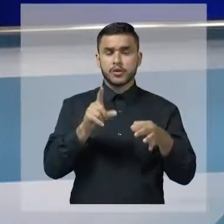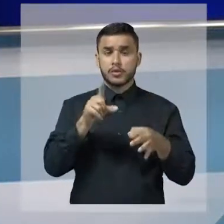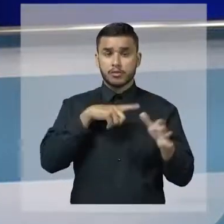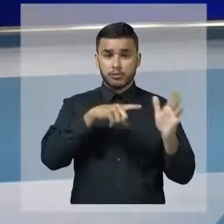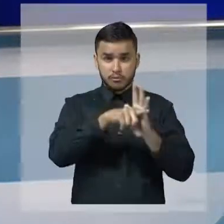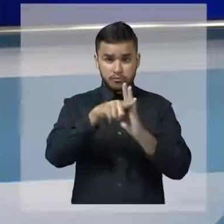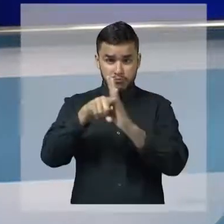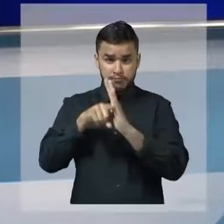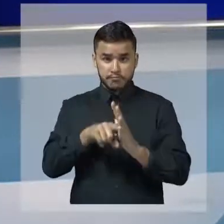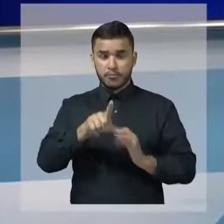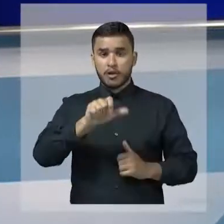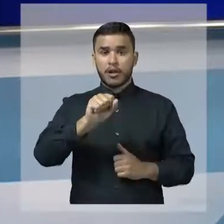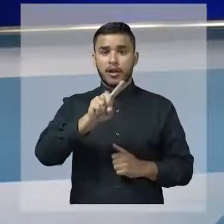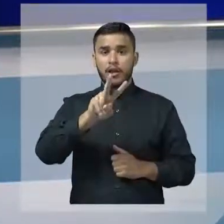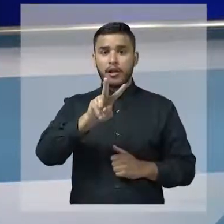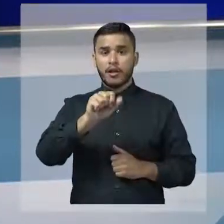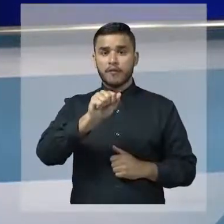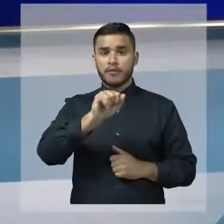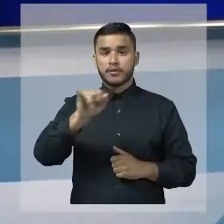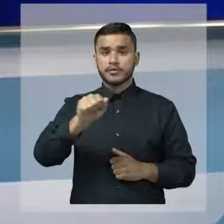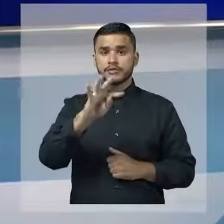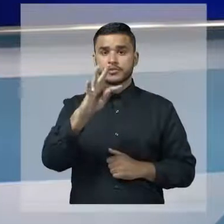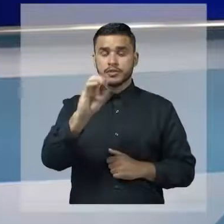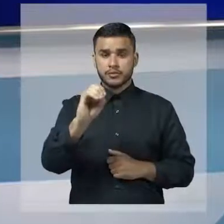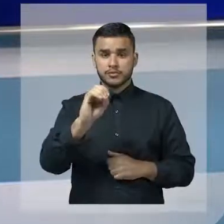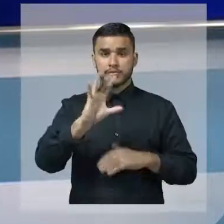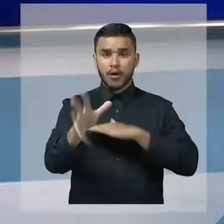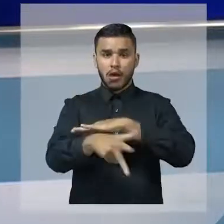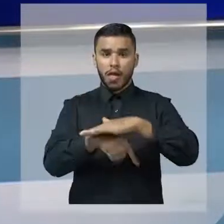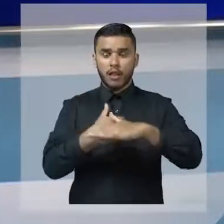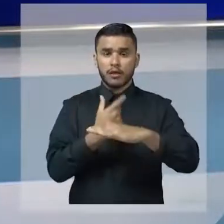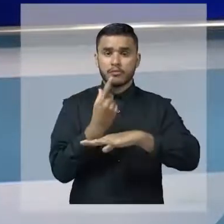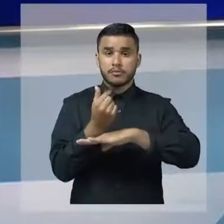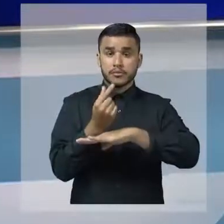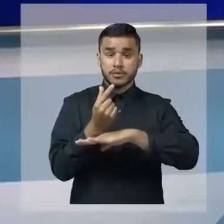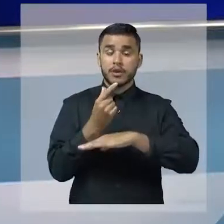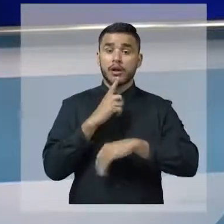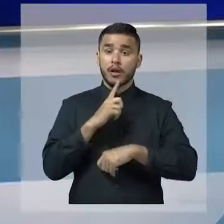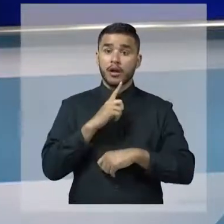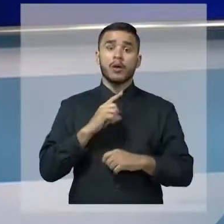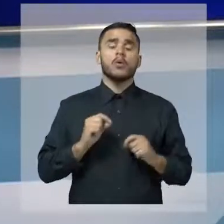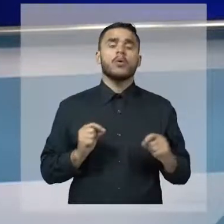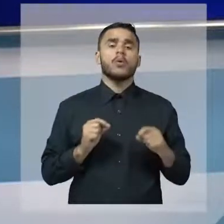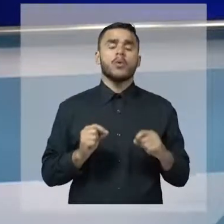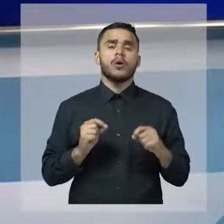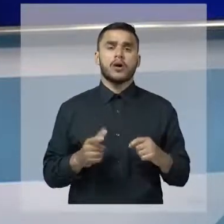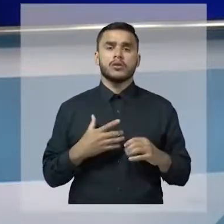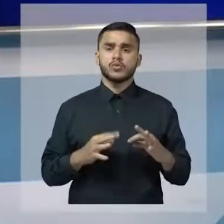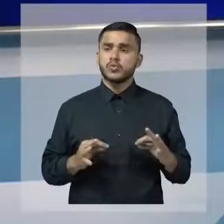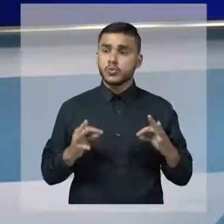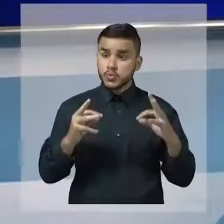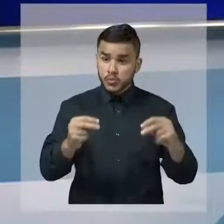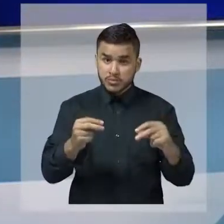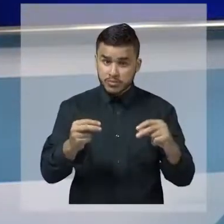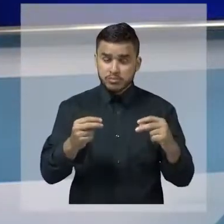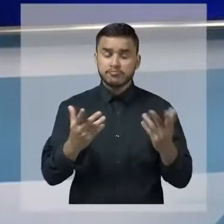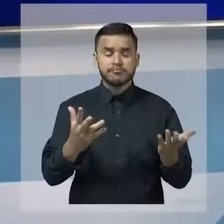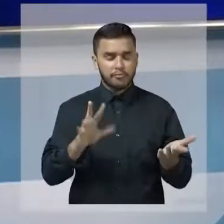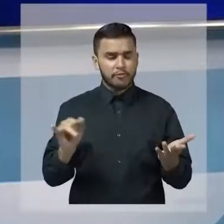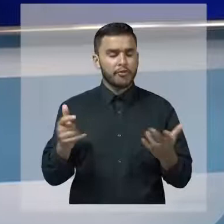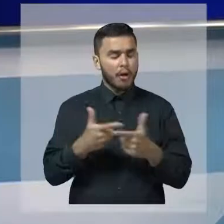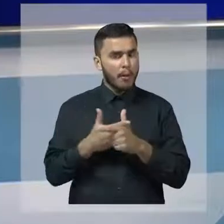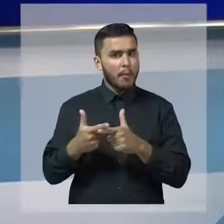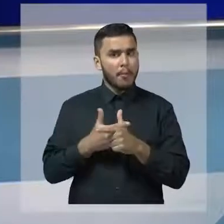que entendem que essa decisão fere, digamos, tira os poderes, causa